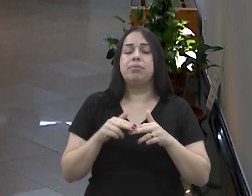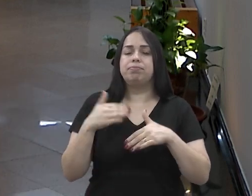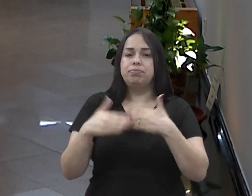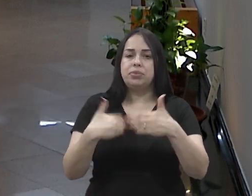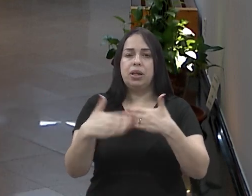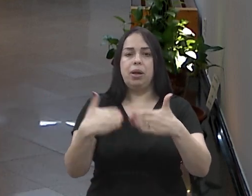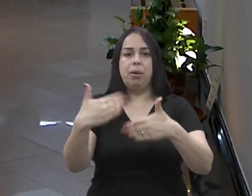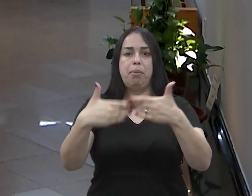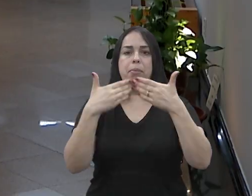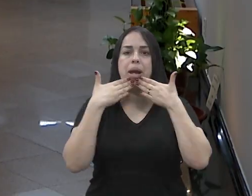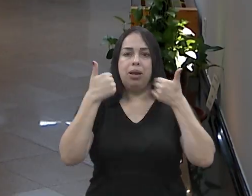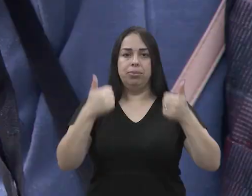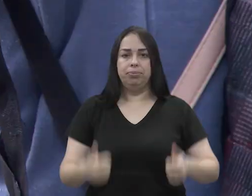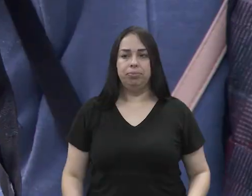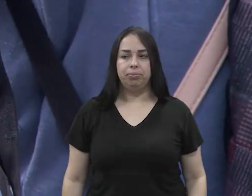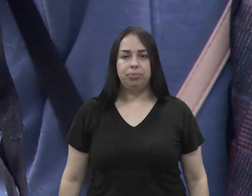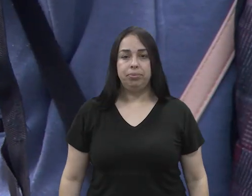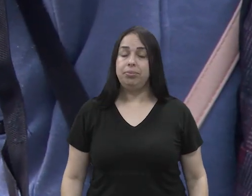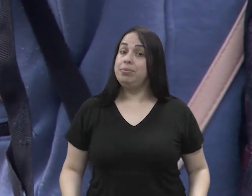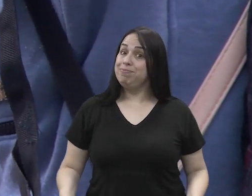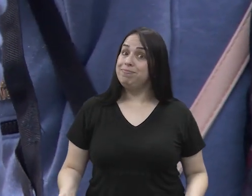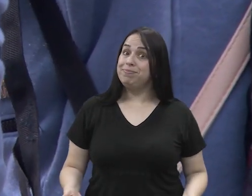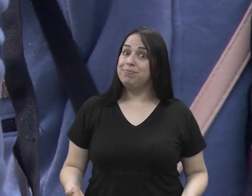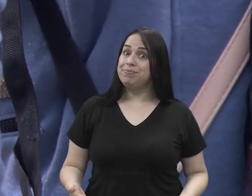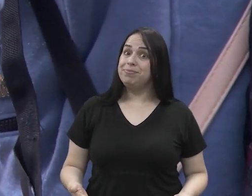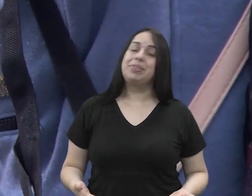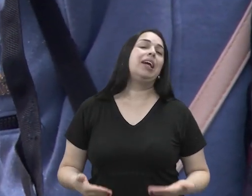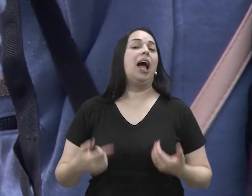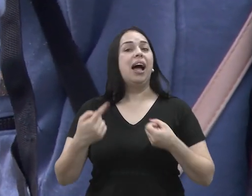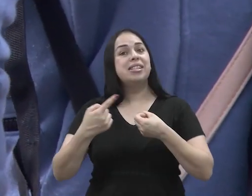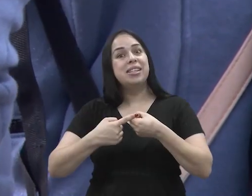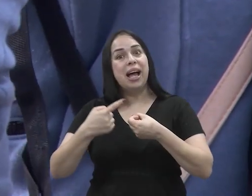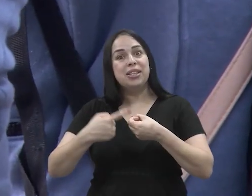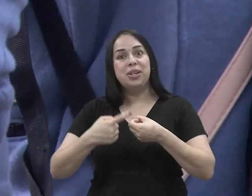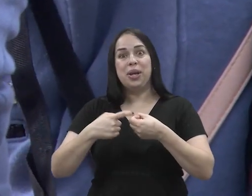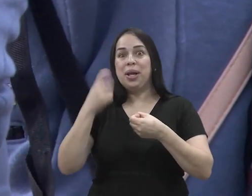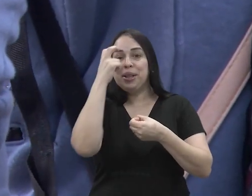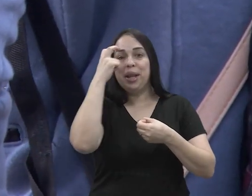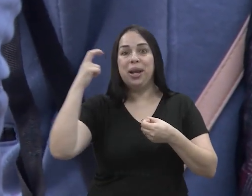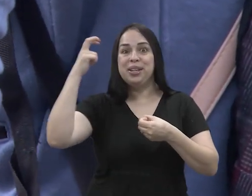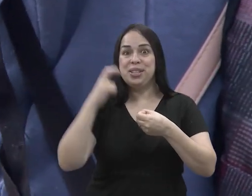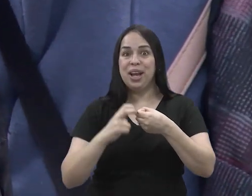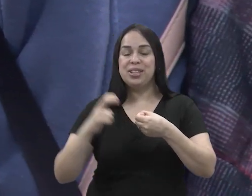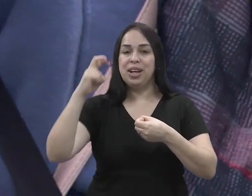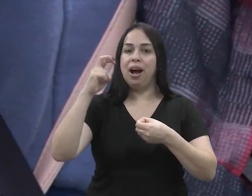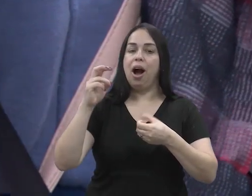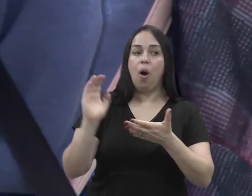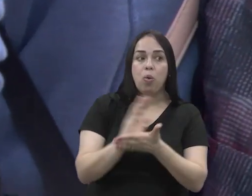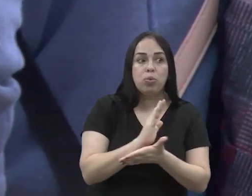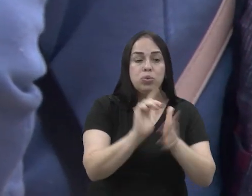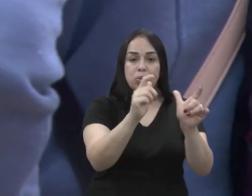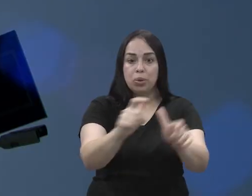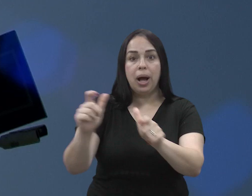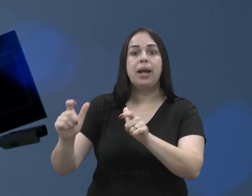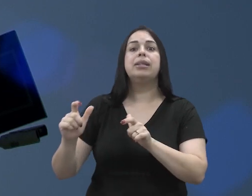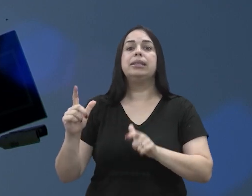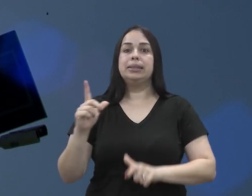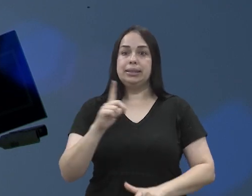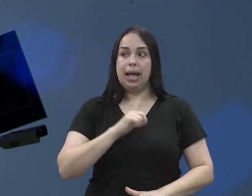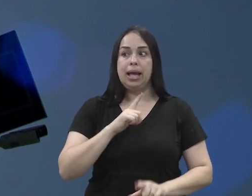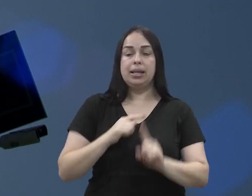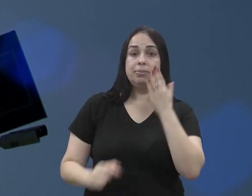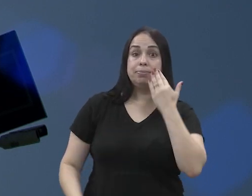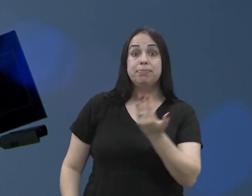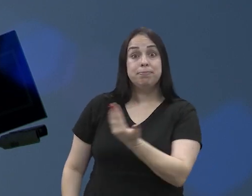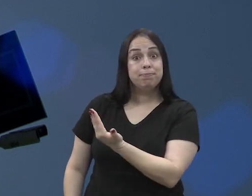detalhes que melhoram a vida das pessoas na ponta. Na cidade inteligente, o 5G já é realidade em locais públicos.